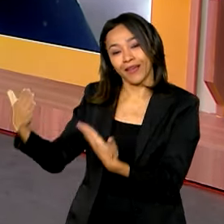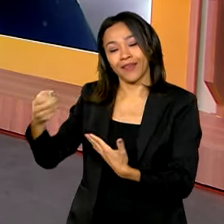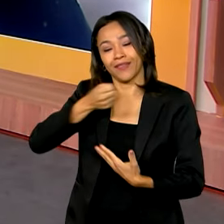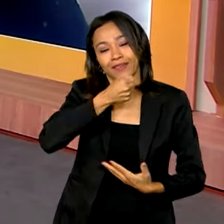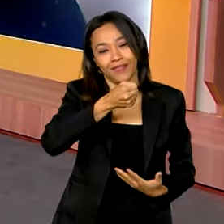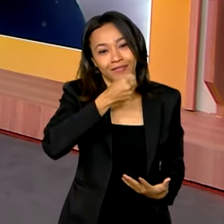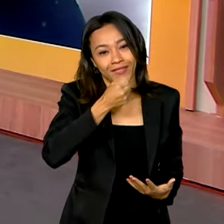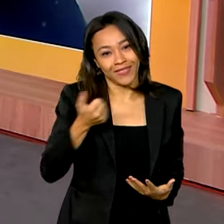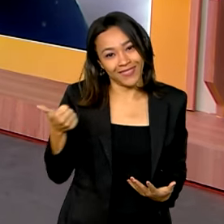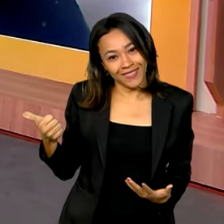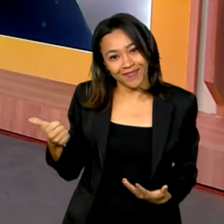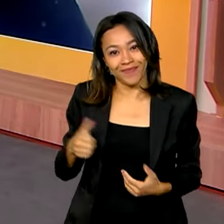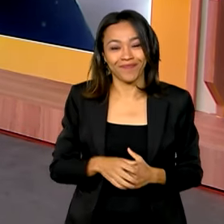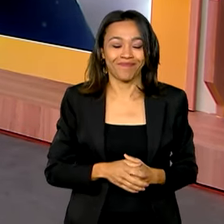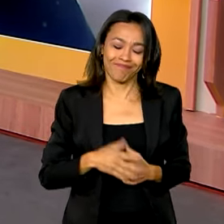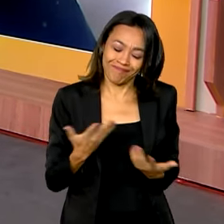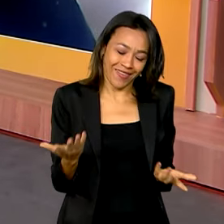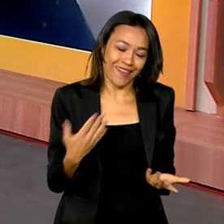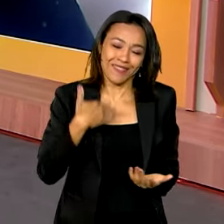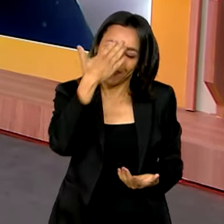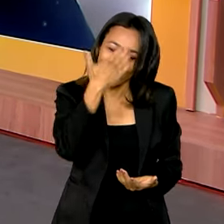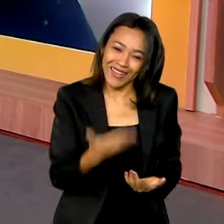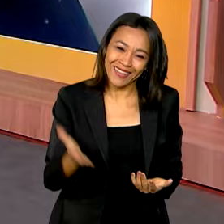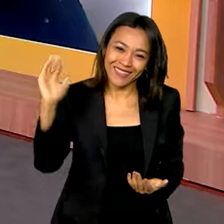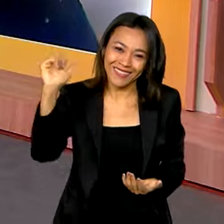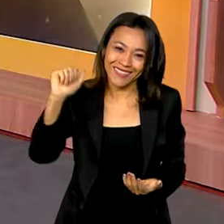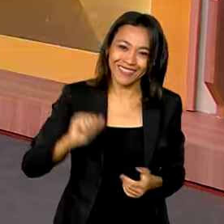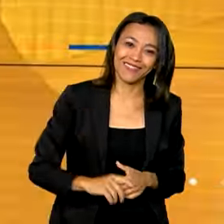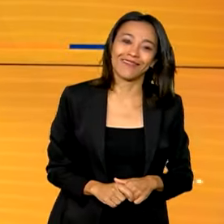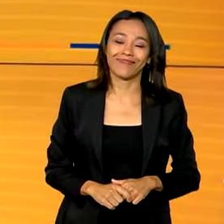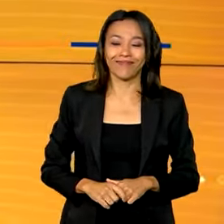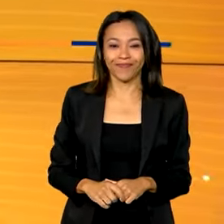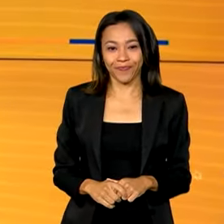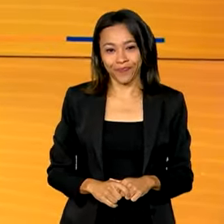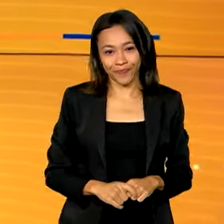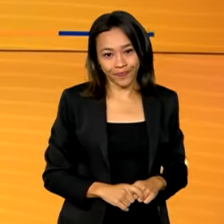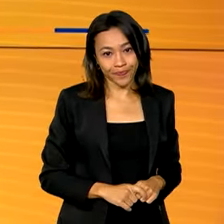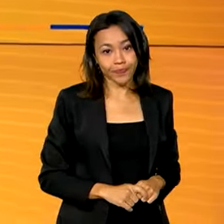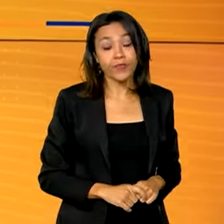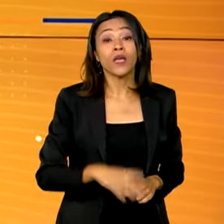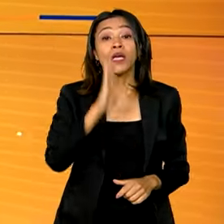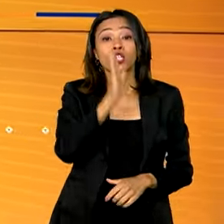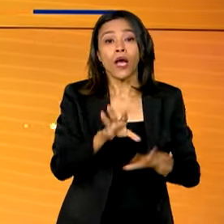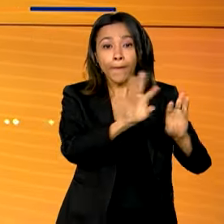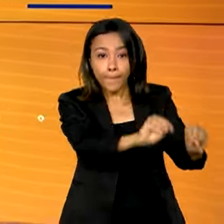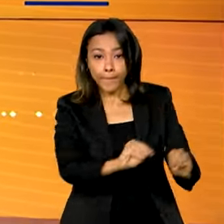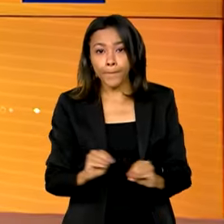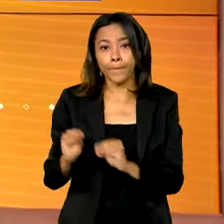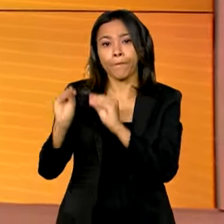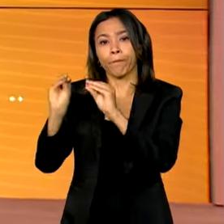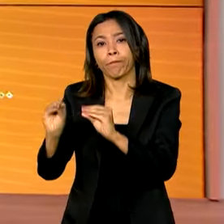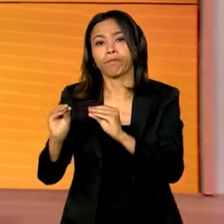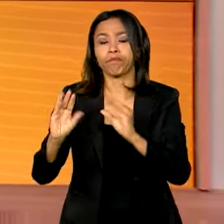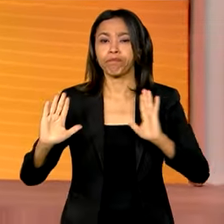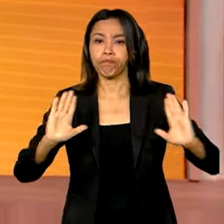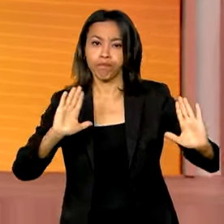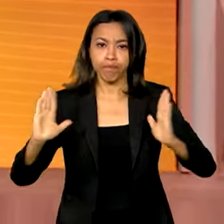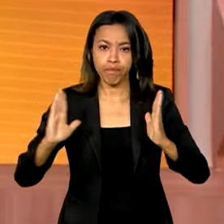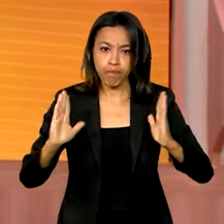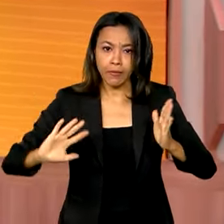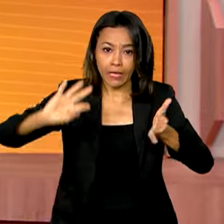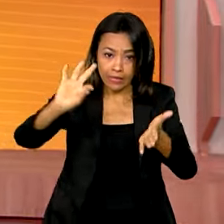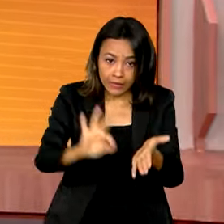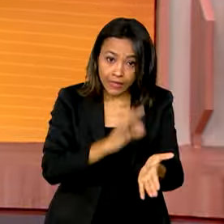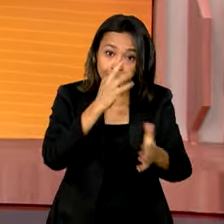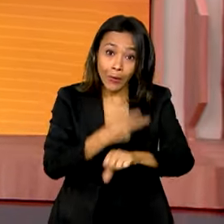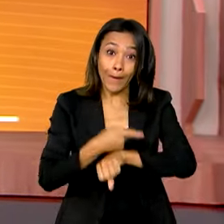entrevista. Imagina, agradecemos a você. Tchau, tchau. Foi prorrogado o prazo para as inscrições no